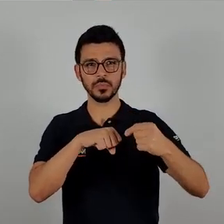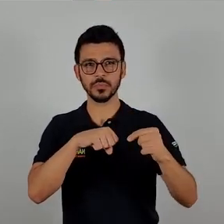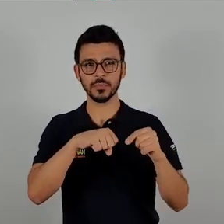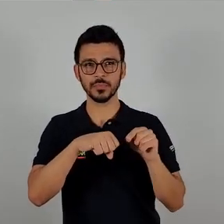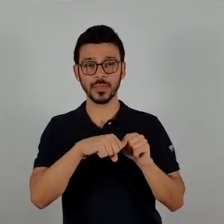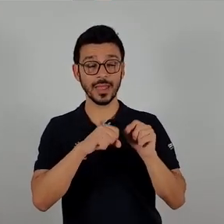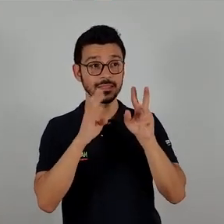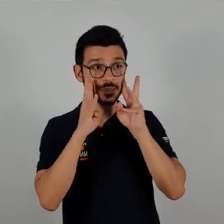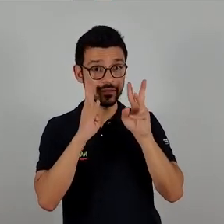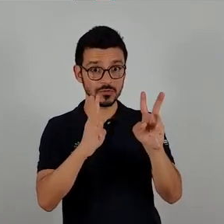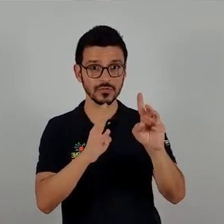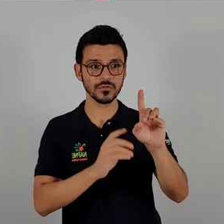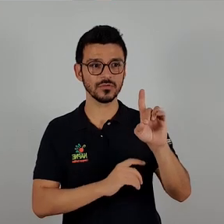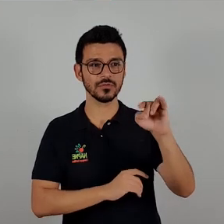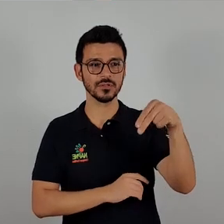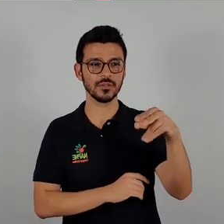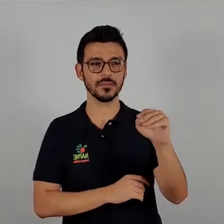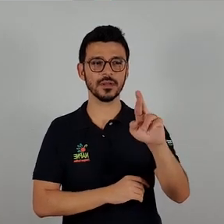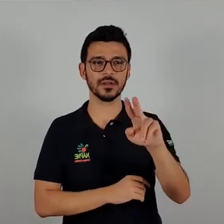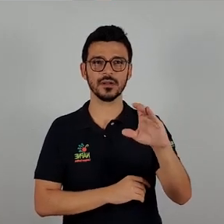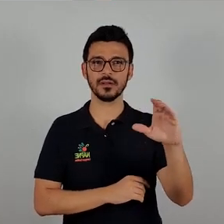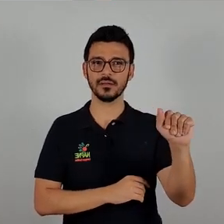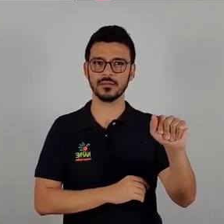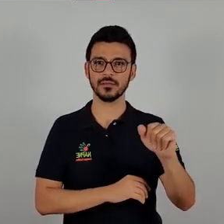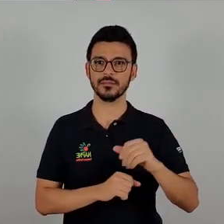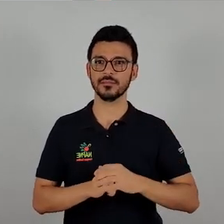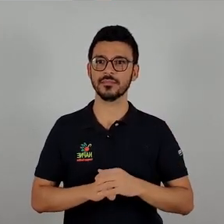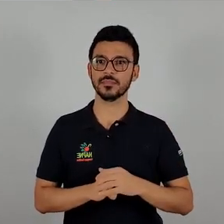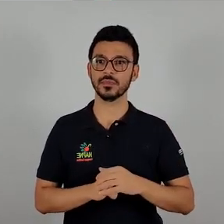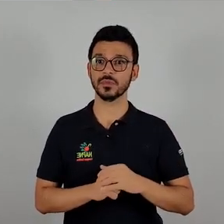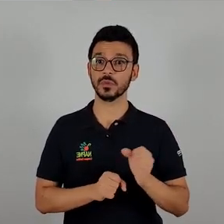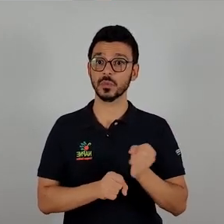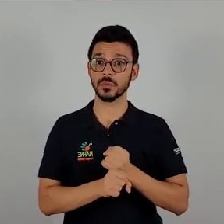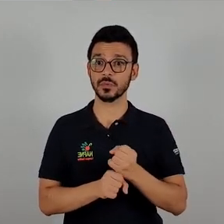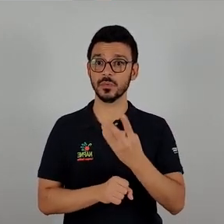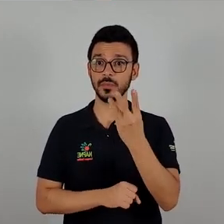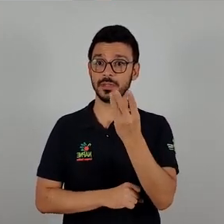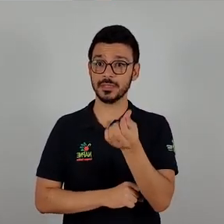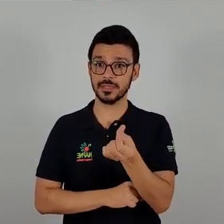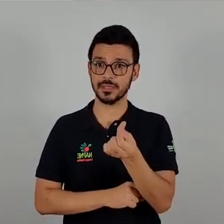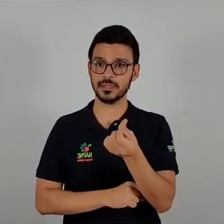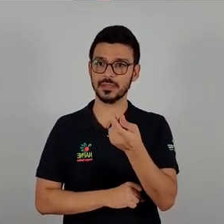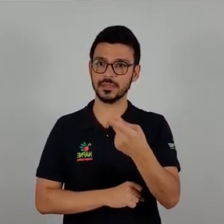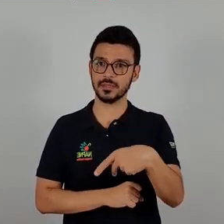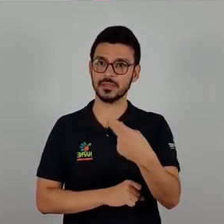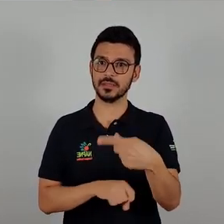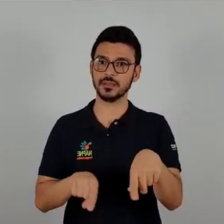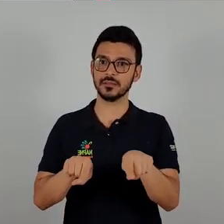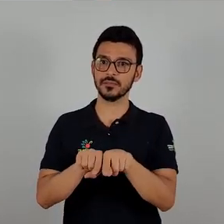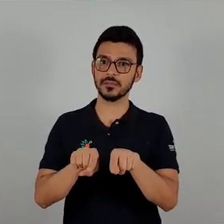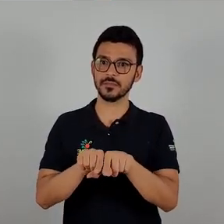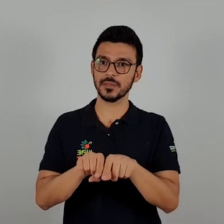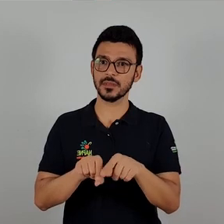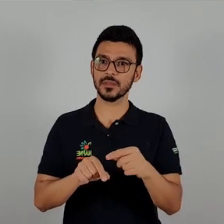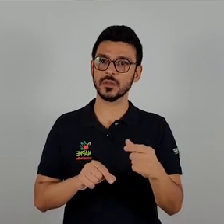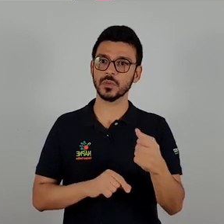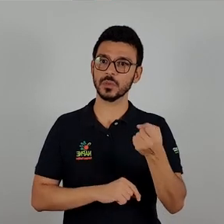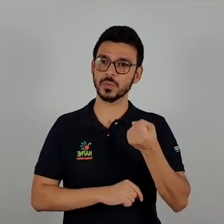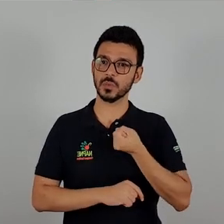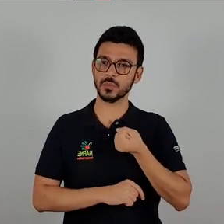agrupados. WhatsApp, contato direto para atender em Curitiba, atendo uma semana por mês, 3, 4 dias por mês em